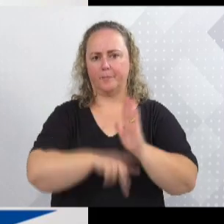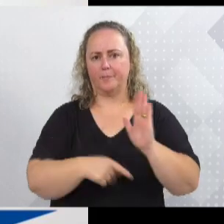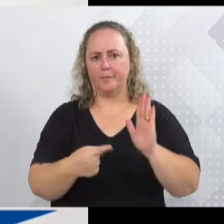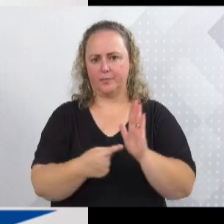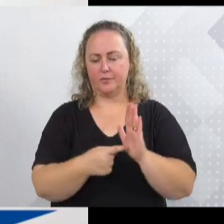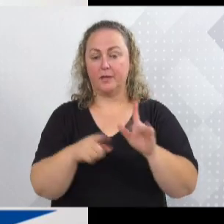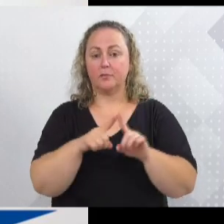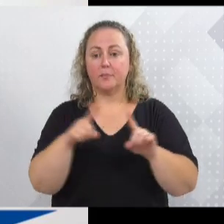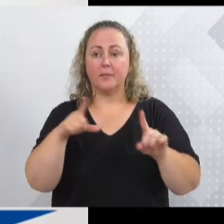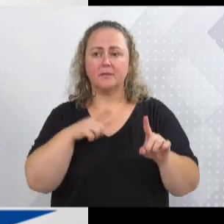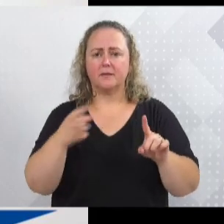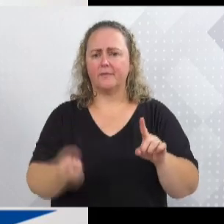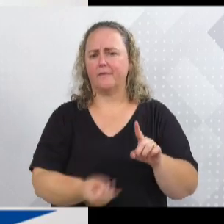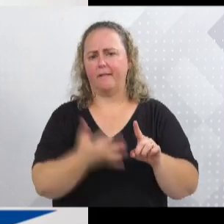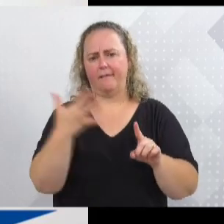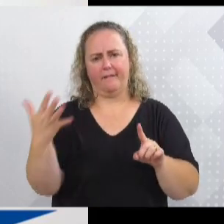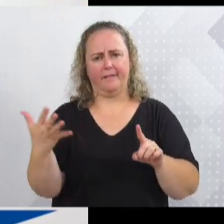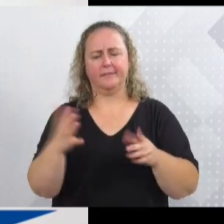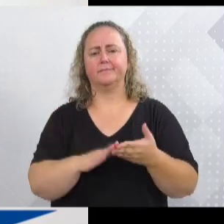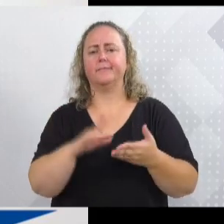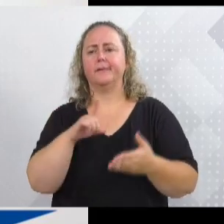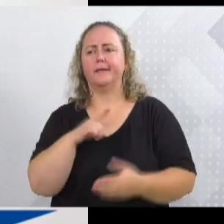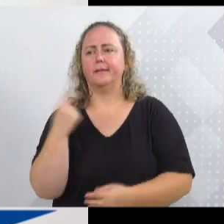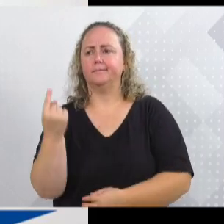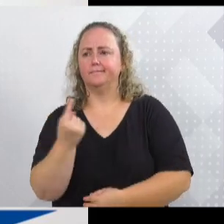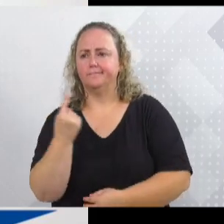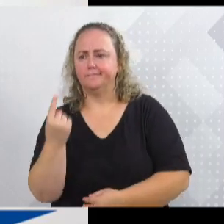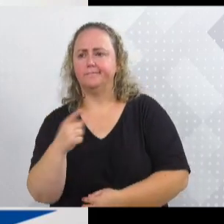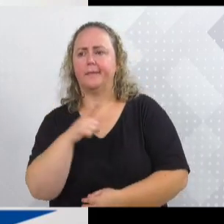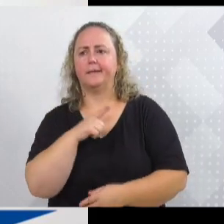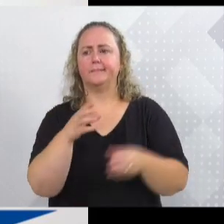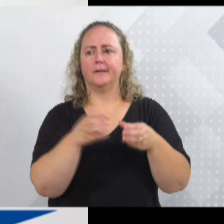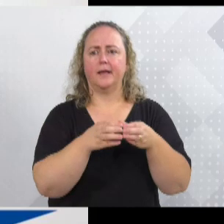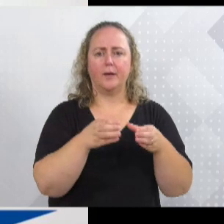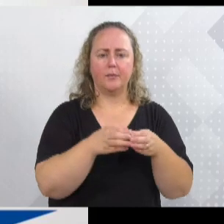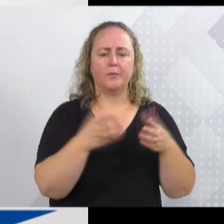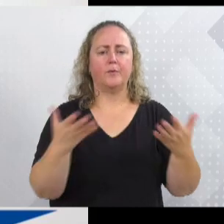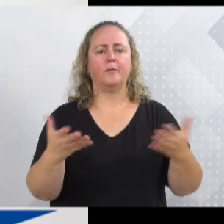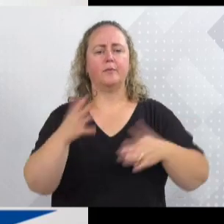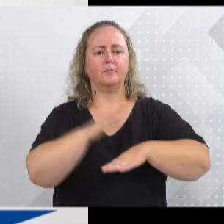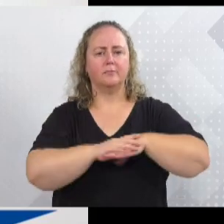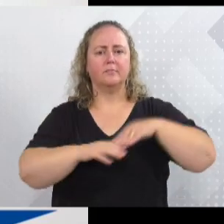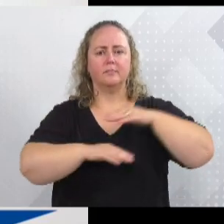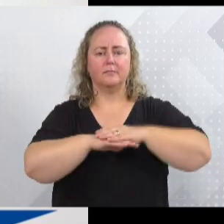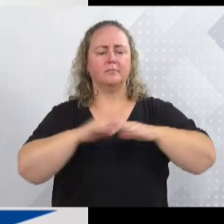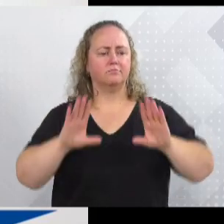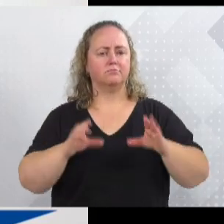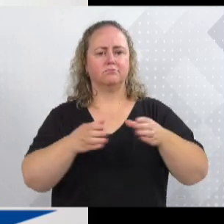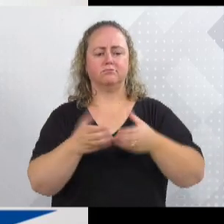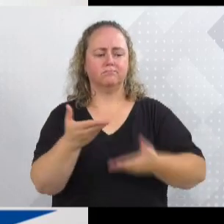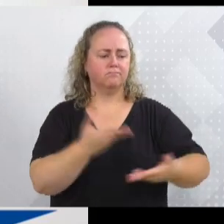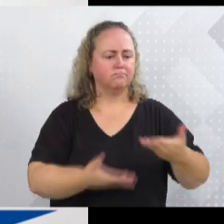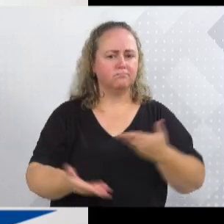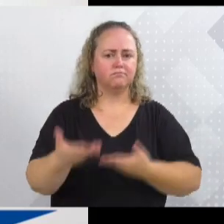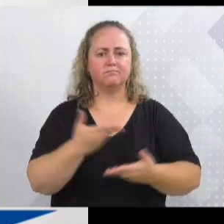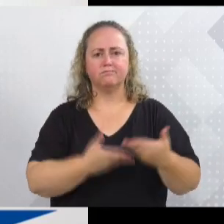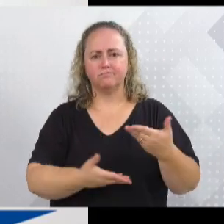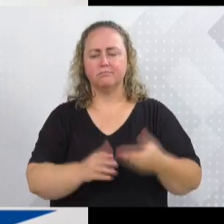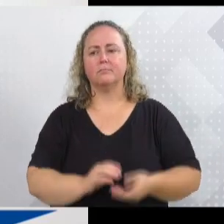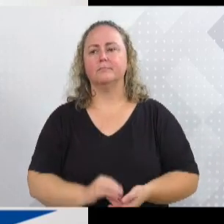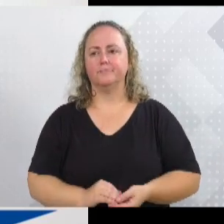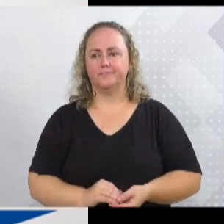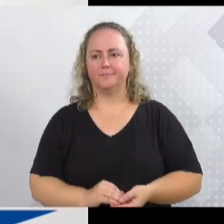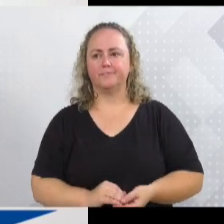várias atividades, tanto individuais como em grupo, práticas integrativas, sessões